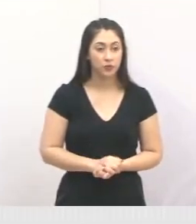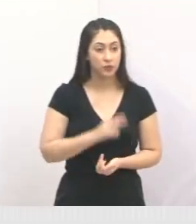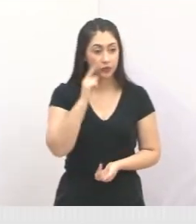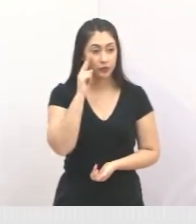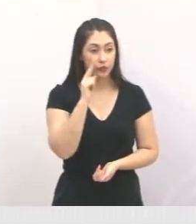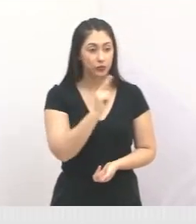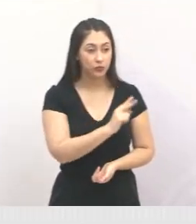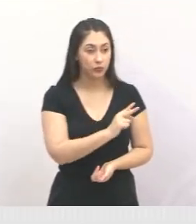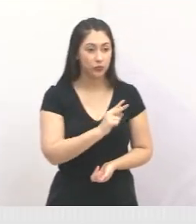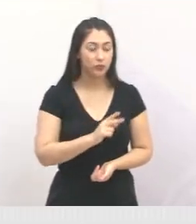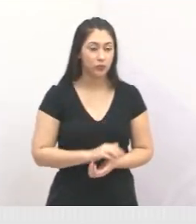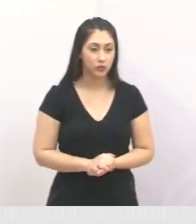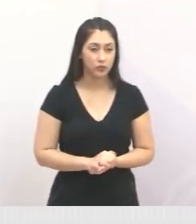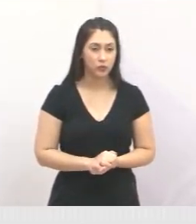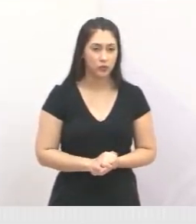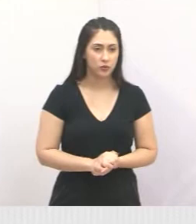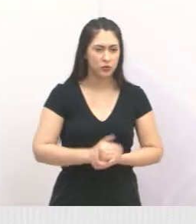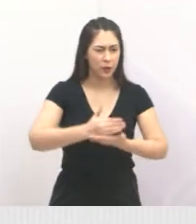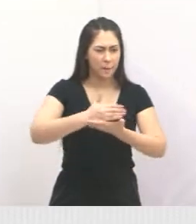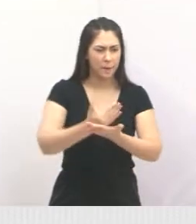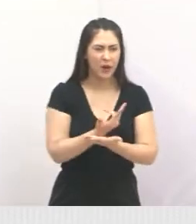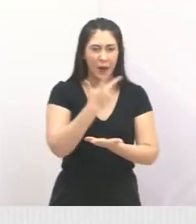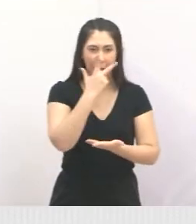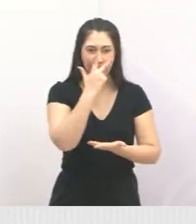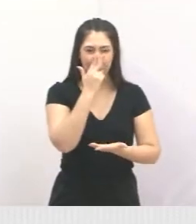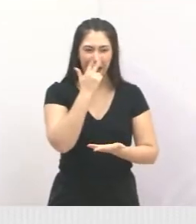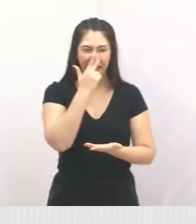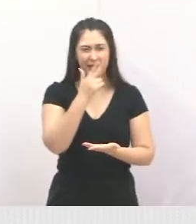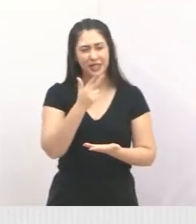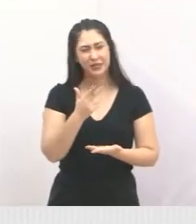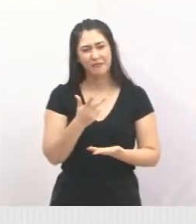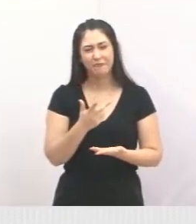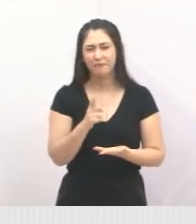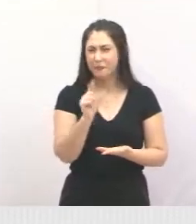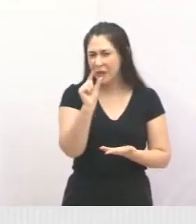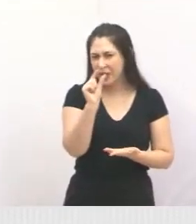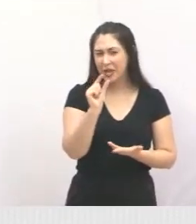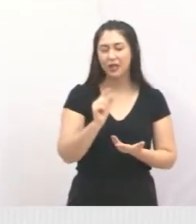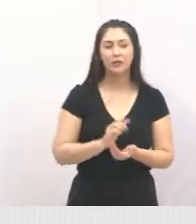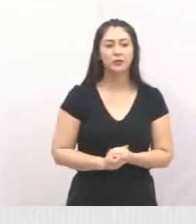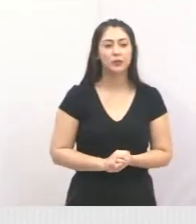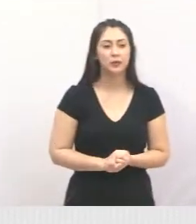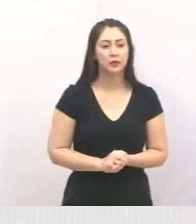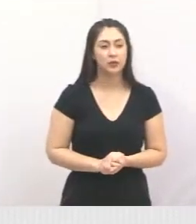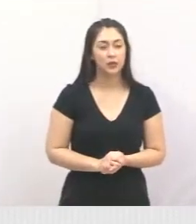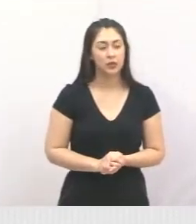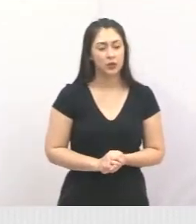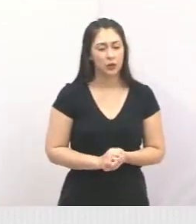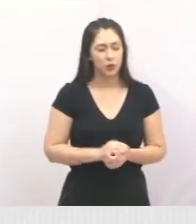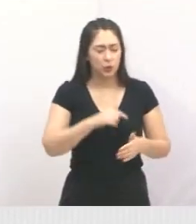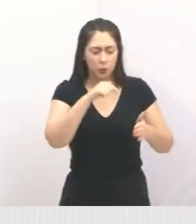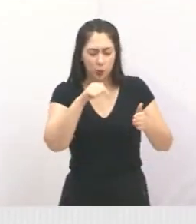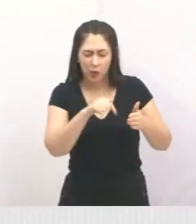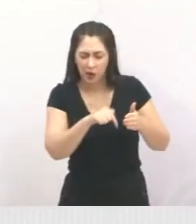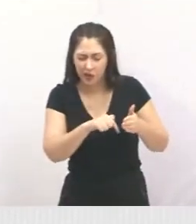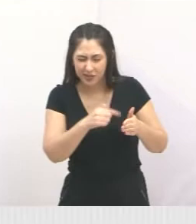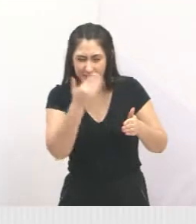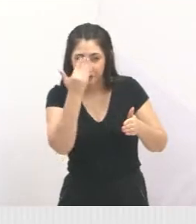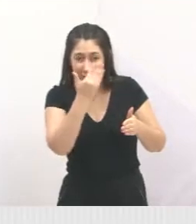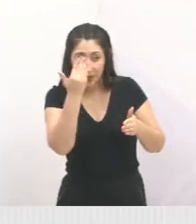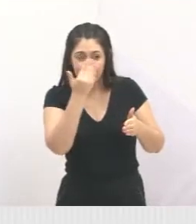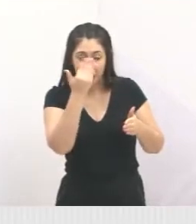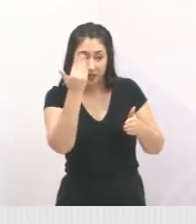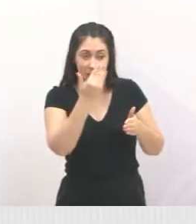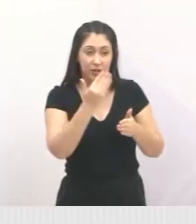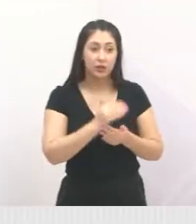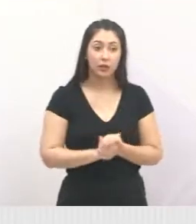Olha aí, olha. É um buraco que parece que é um pouco inofensivo, porque não dá para perceber muito o tamanho através do